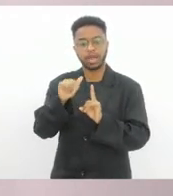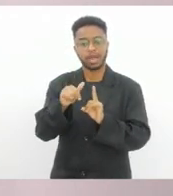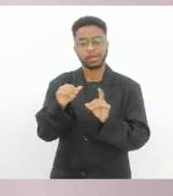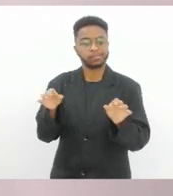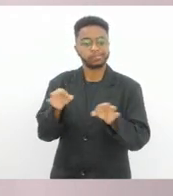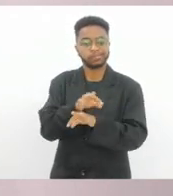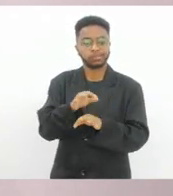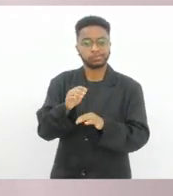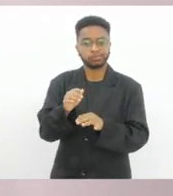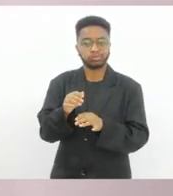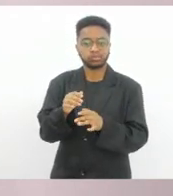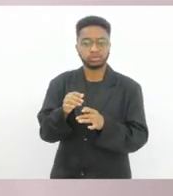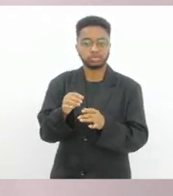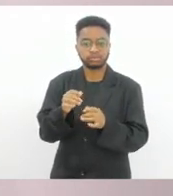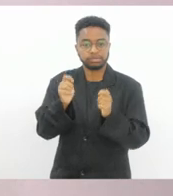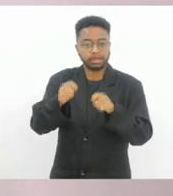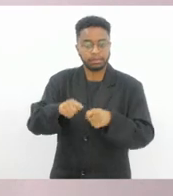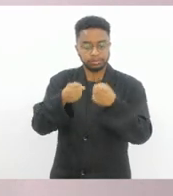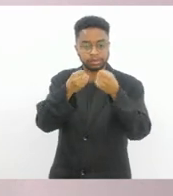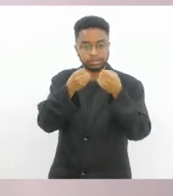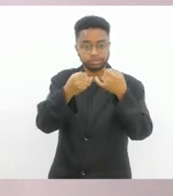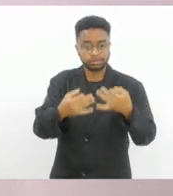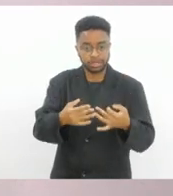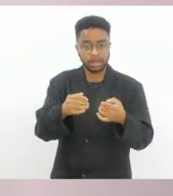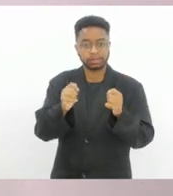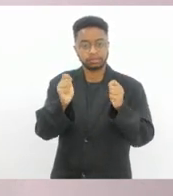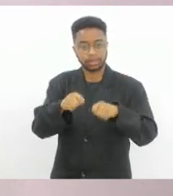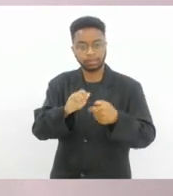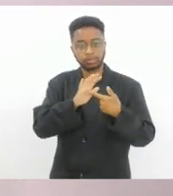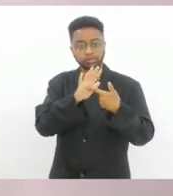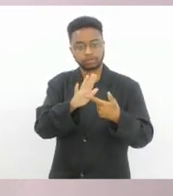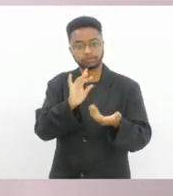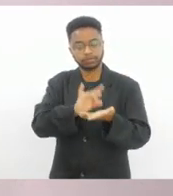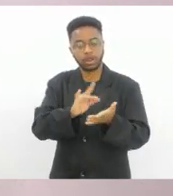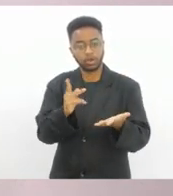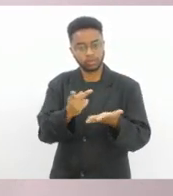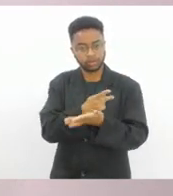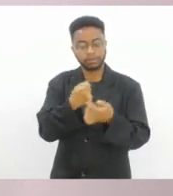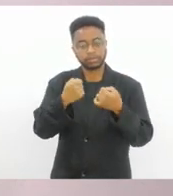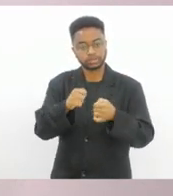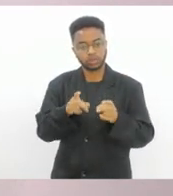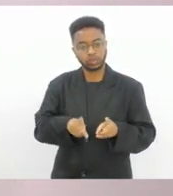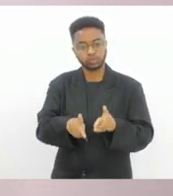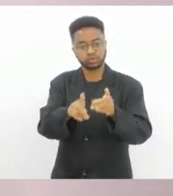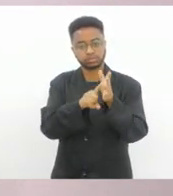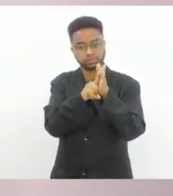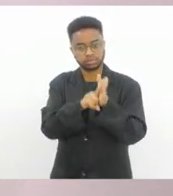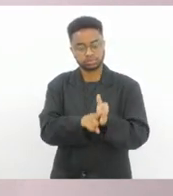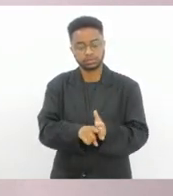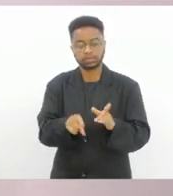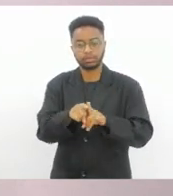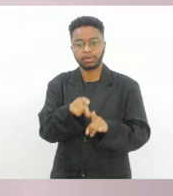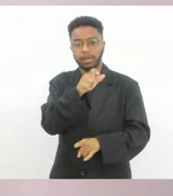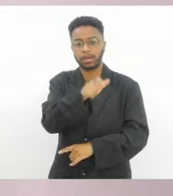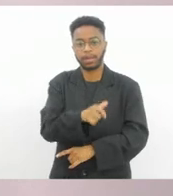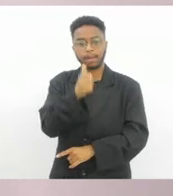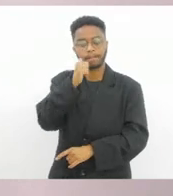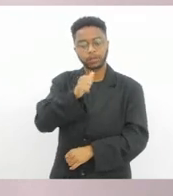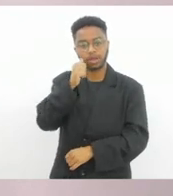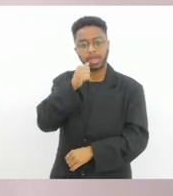suficiente é fundamental para que a gente possa garantir que a investigação siga seu curso e que essa mulher não